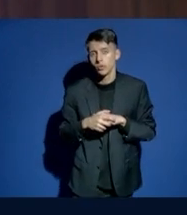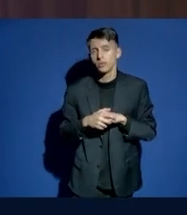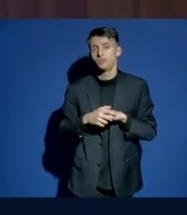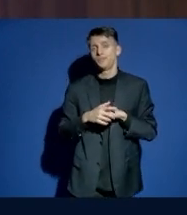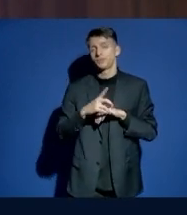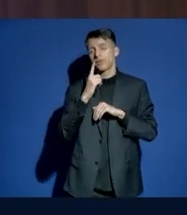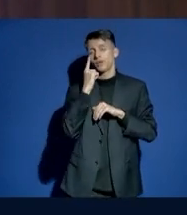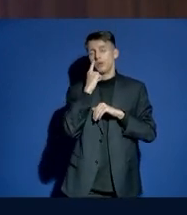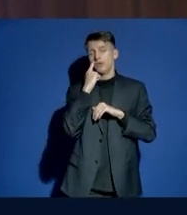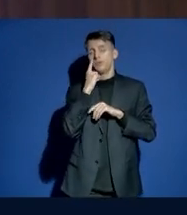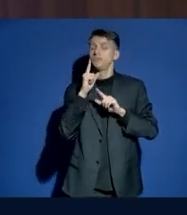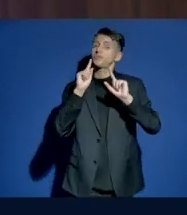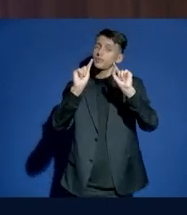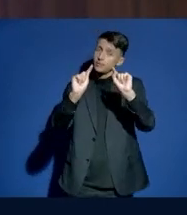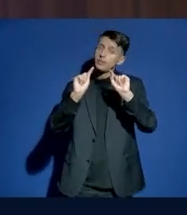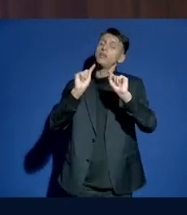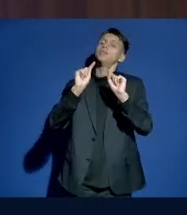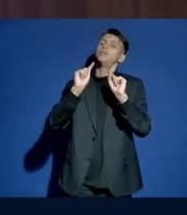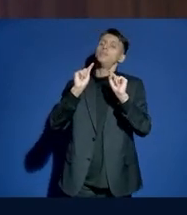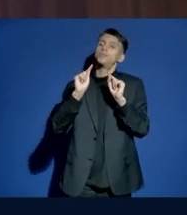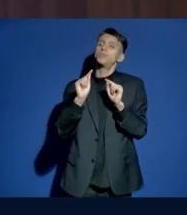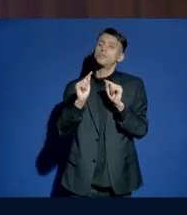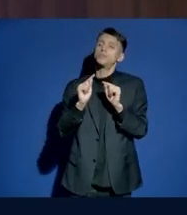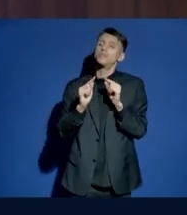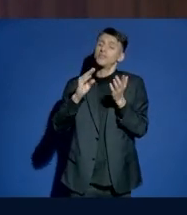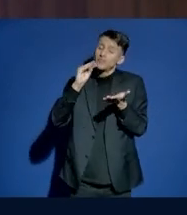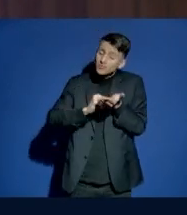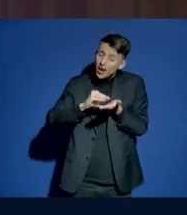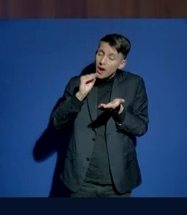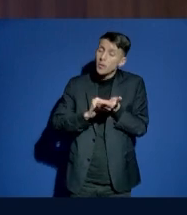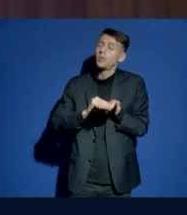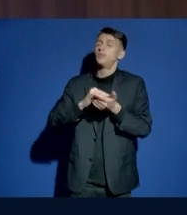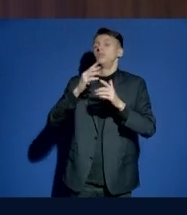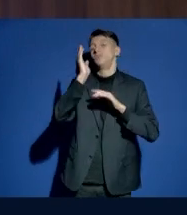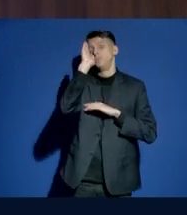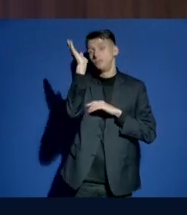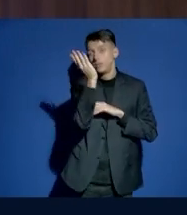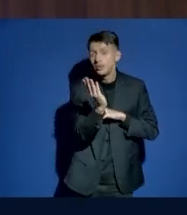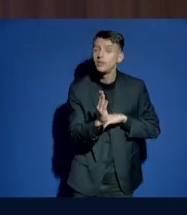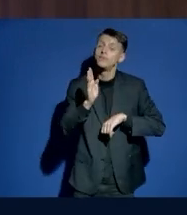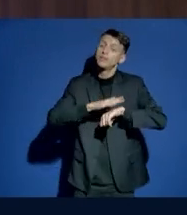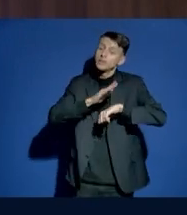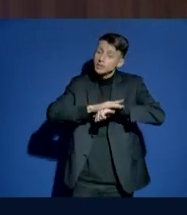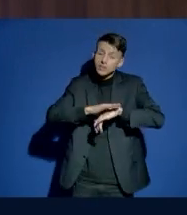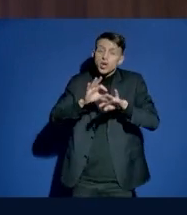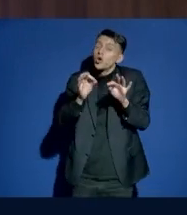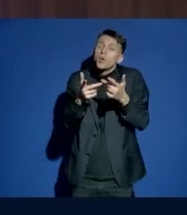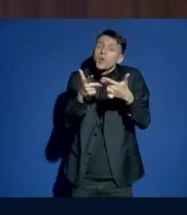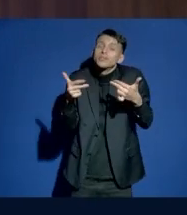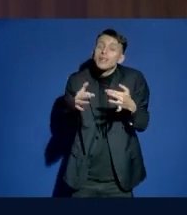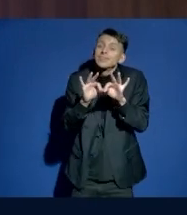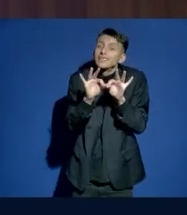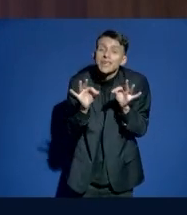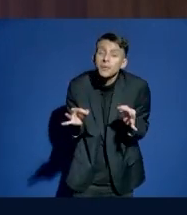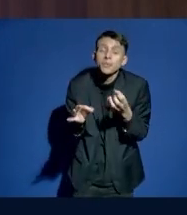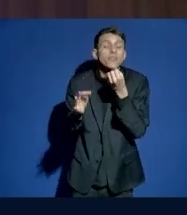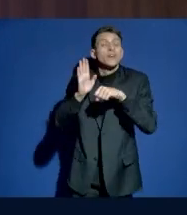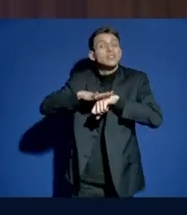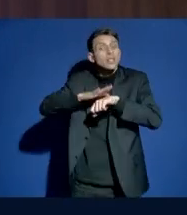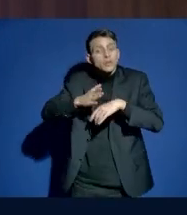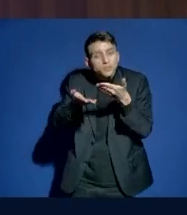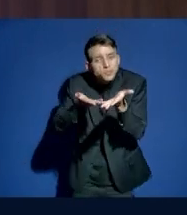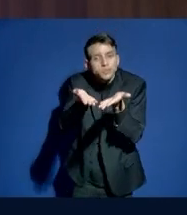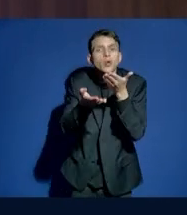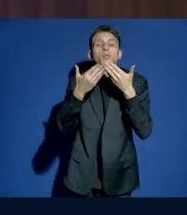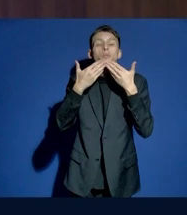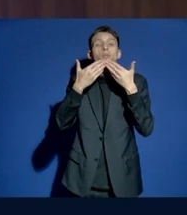eu vejo que essa incapacidade do estado brasileiro de fazer o Óbvio de fazer o que é bom para o Brasil